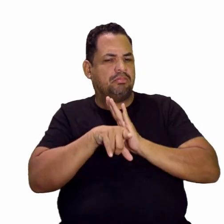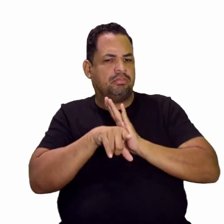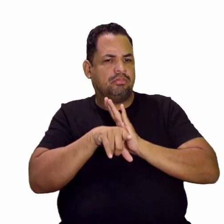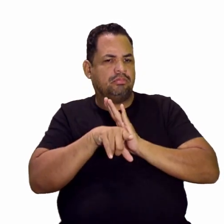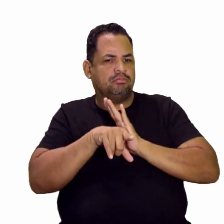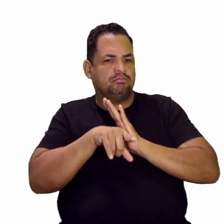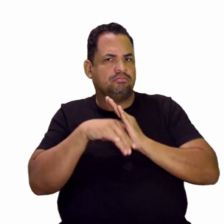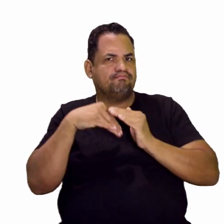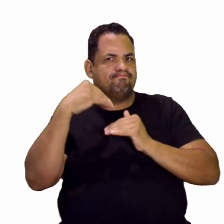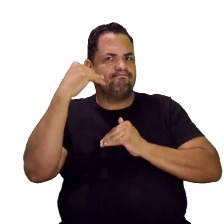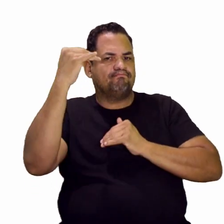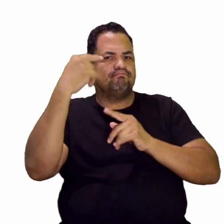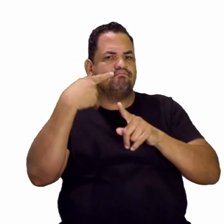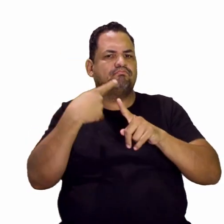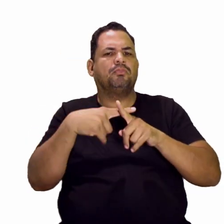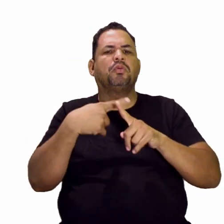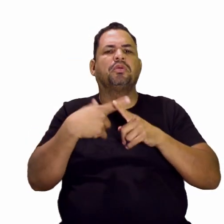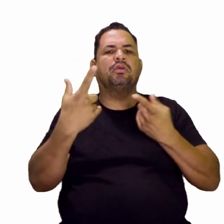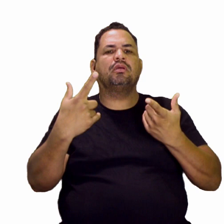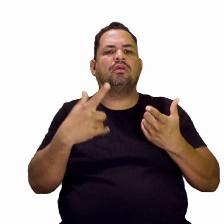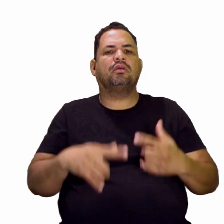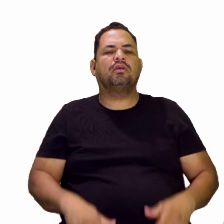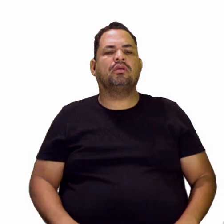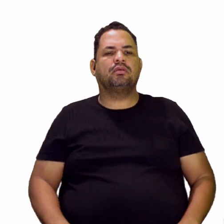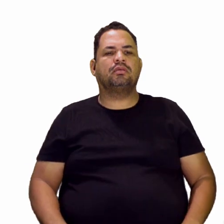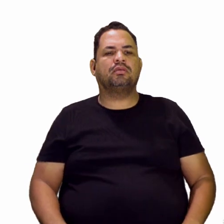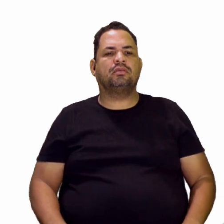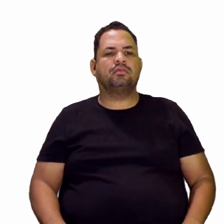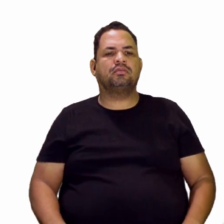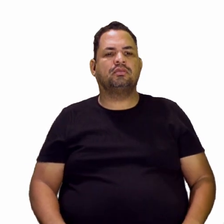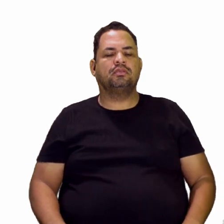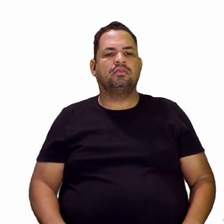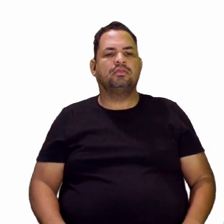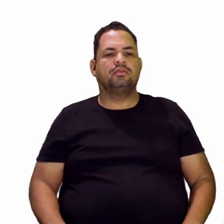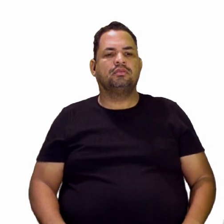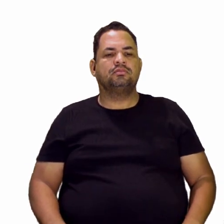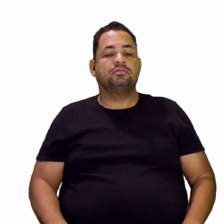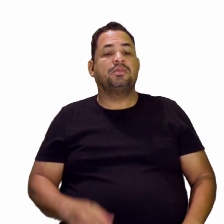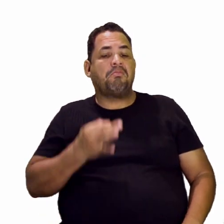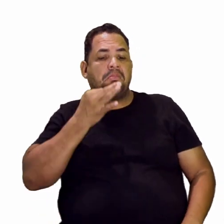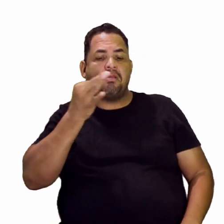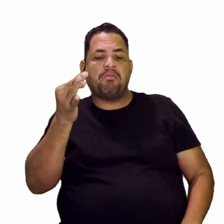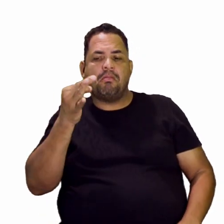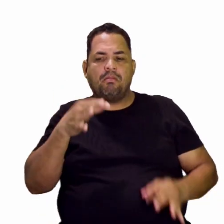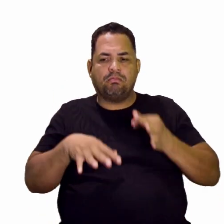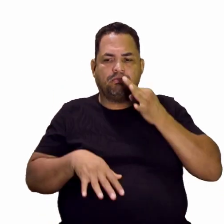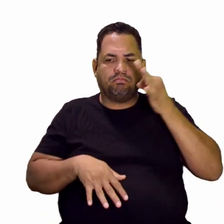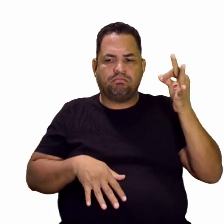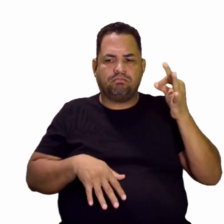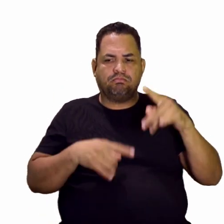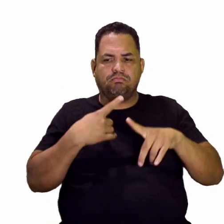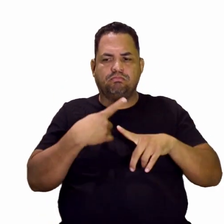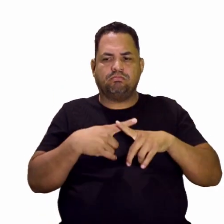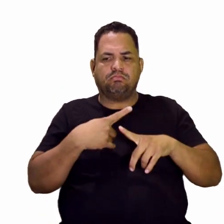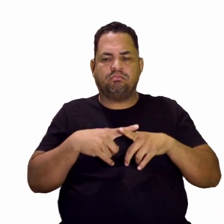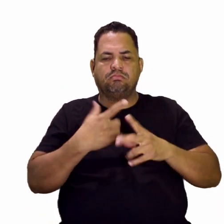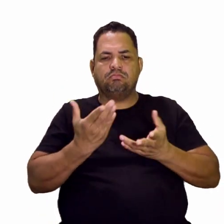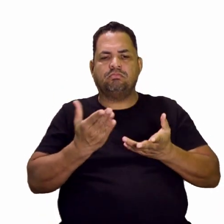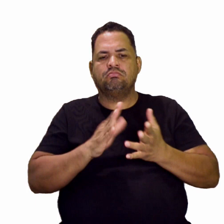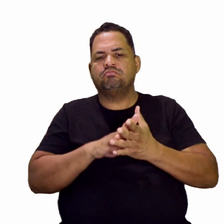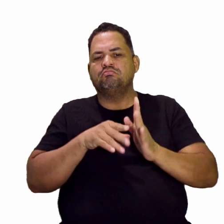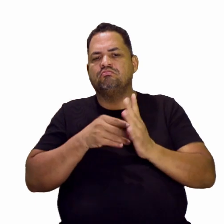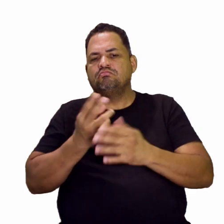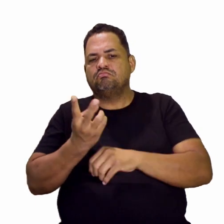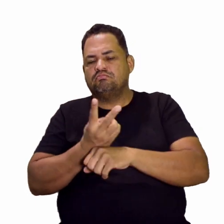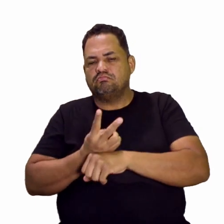para o além, né, por que disso, eu vou criar uma hipótese, porque eu vou procurar saber sobre